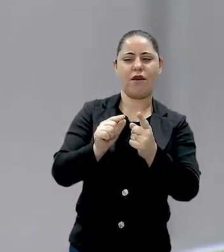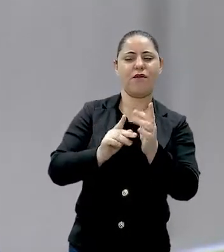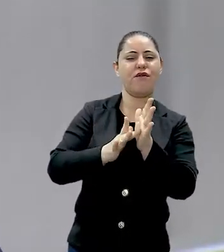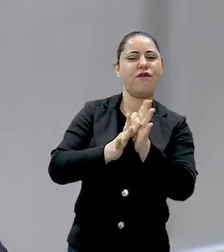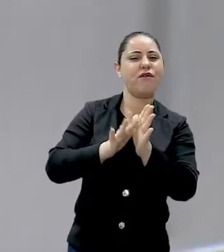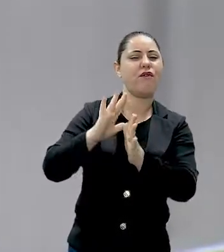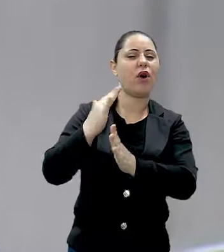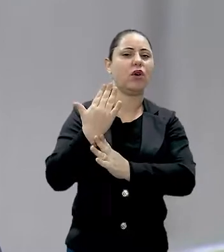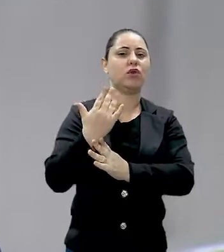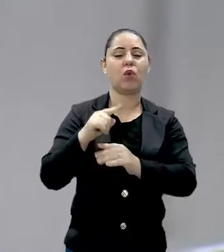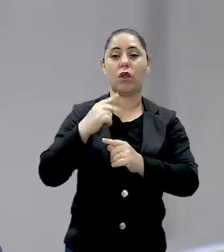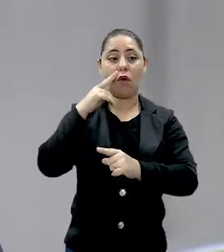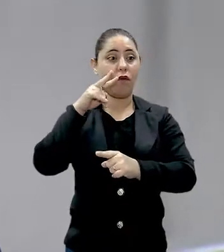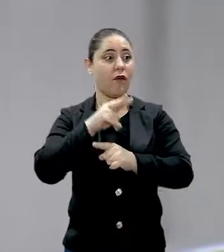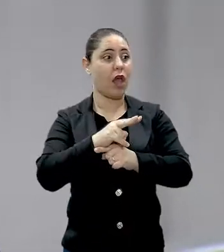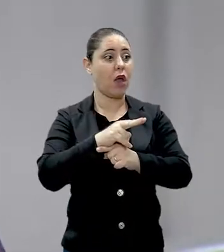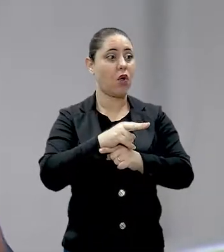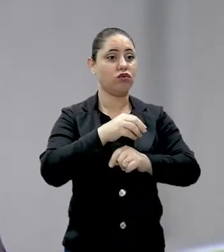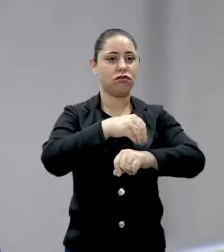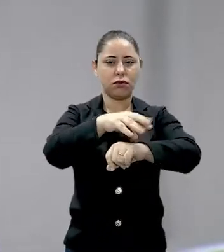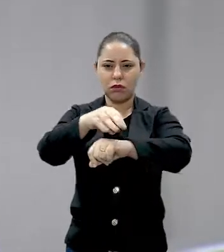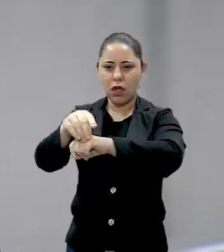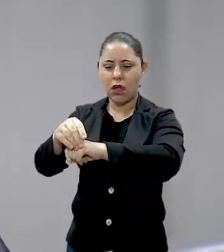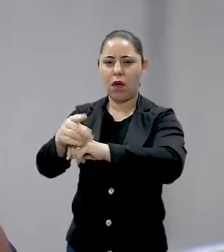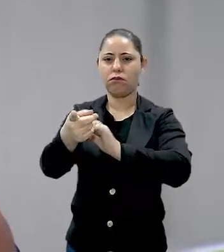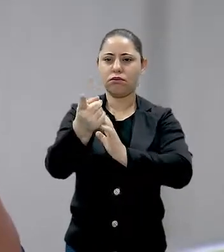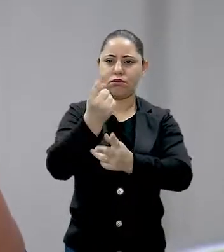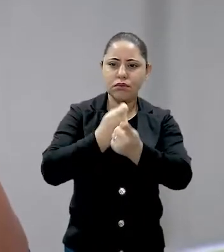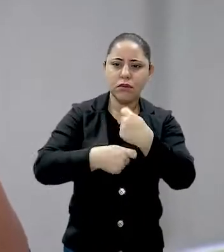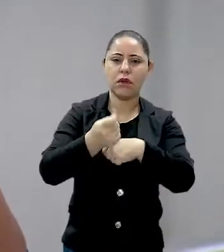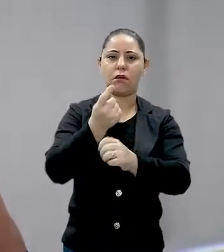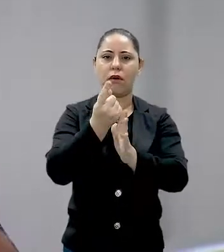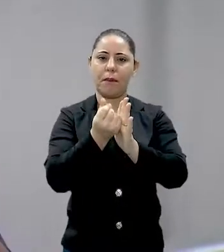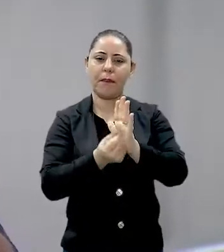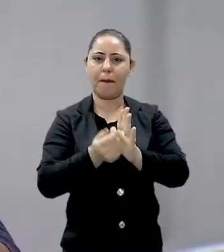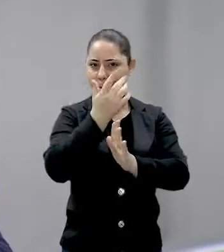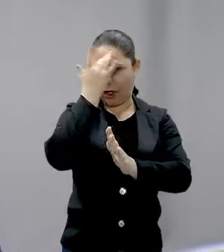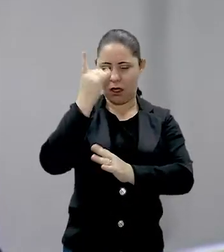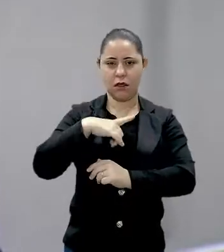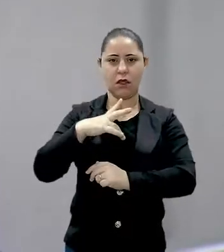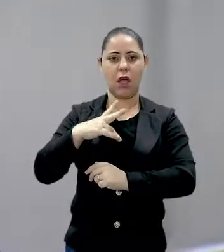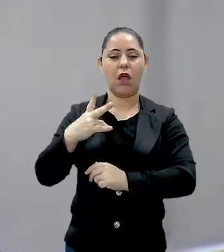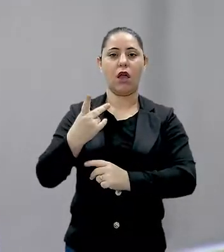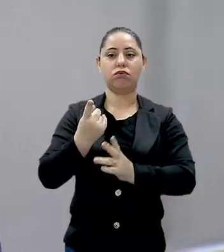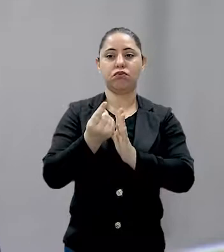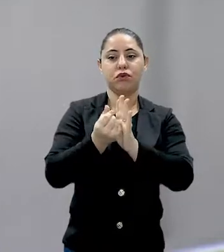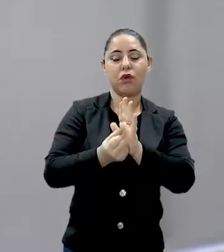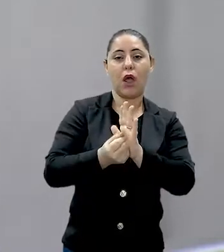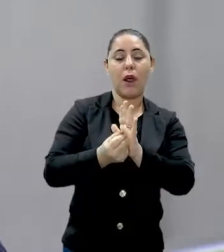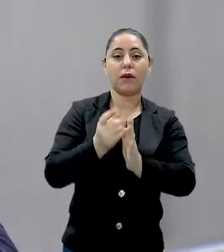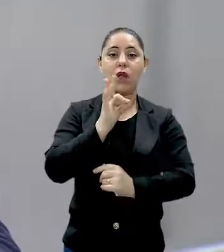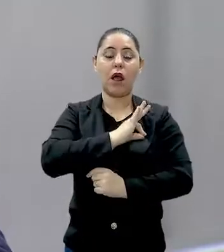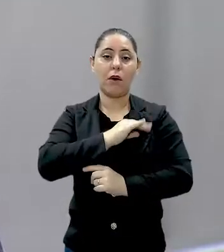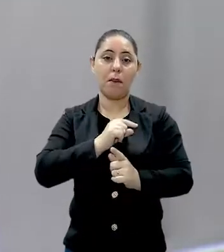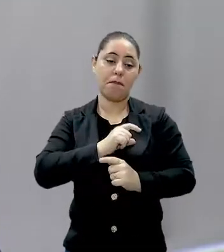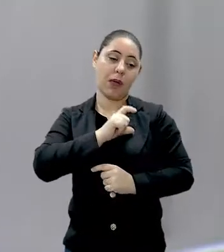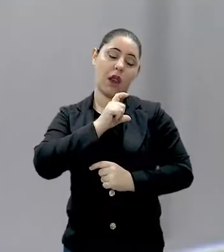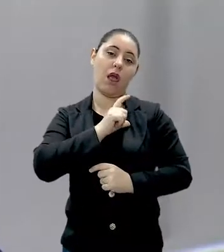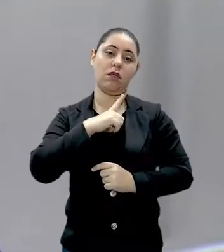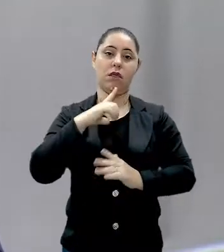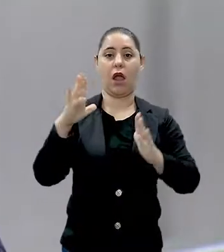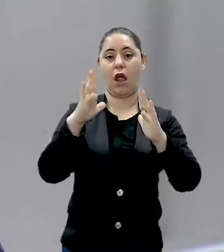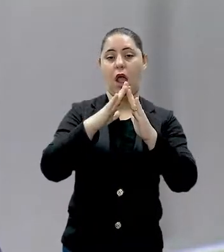avanços. Ela fica indignada quando vê distribuição de renda, quando vê as pessoas ter um poder aquisitivo um pouco